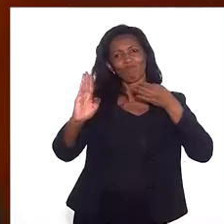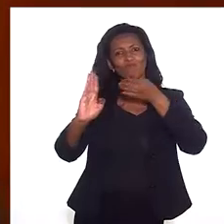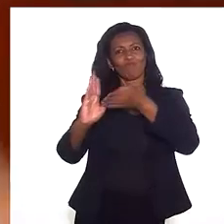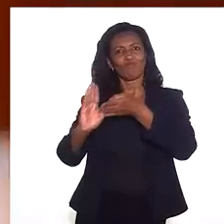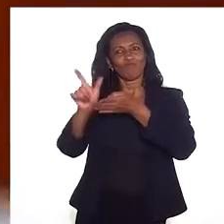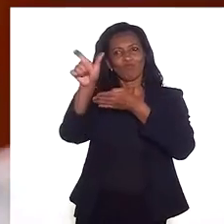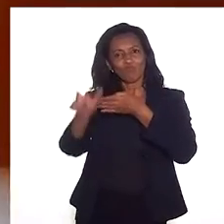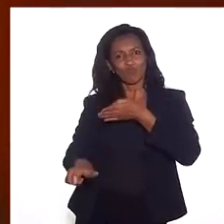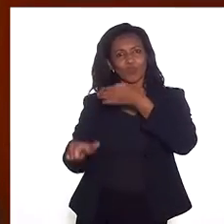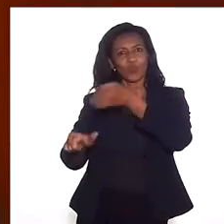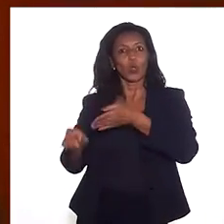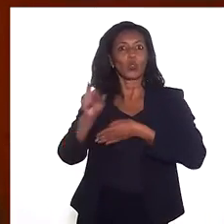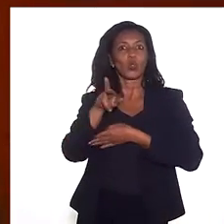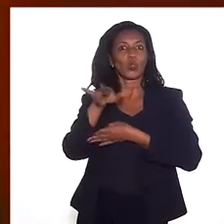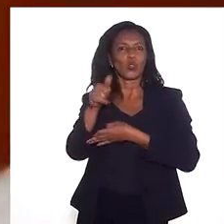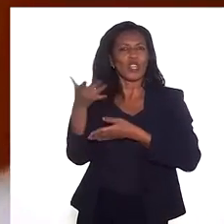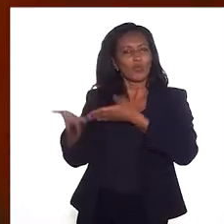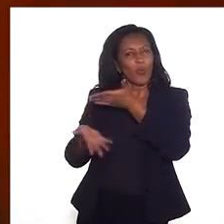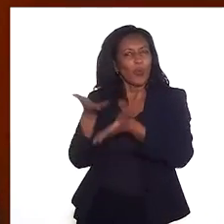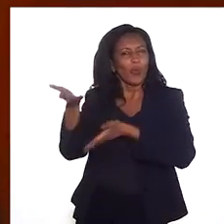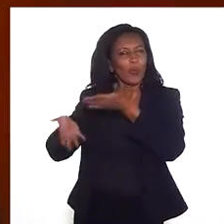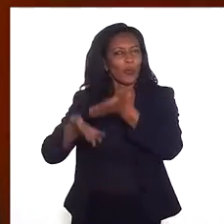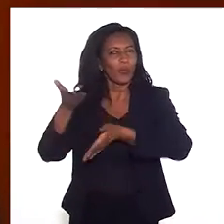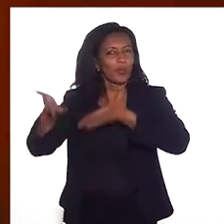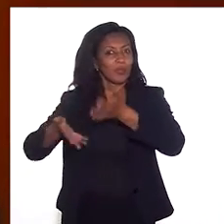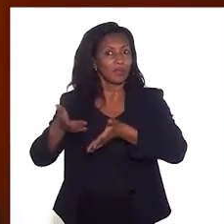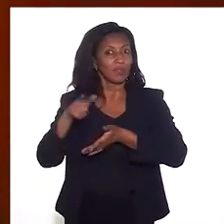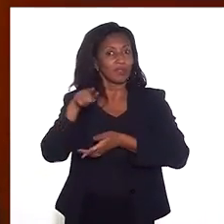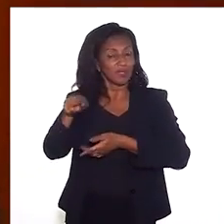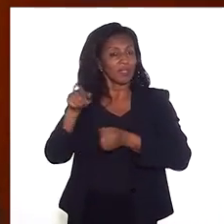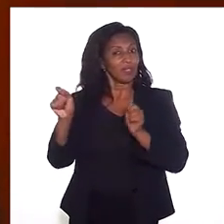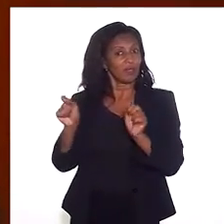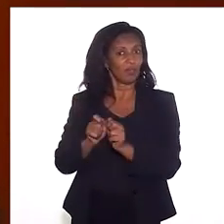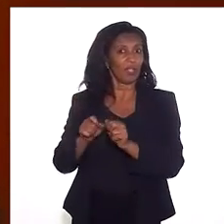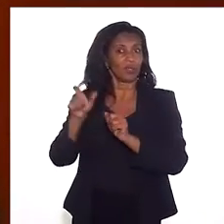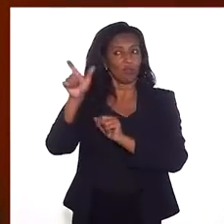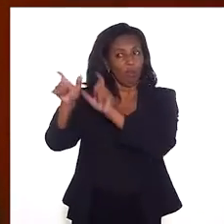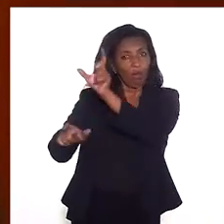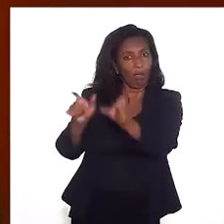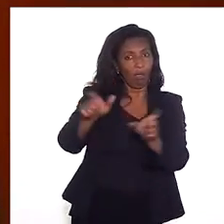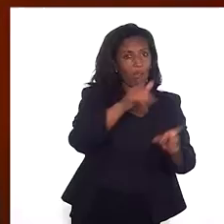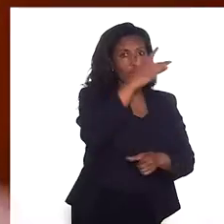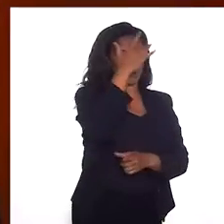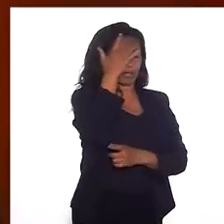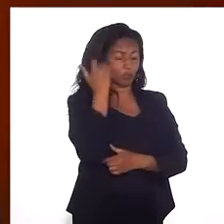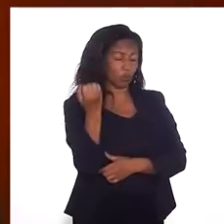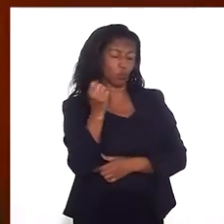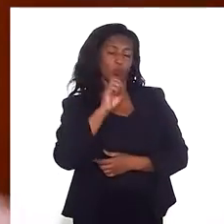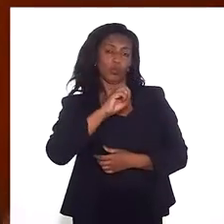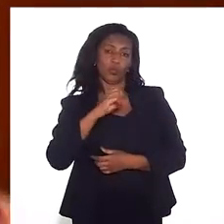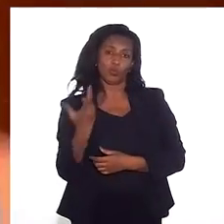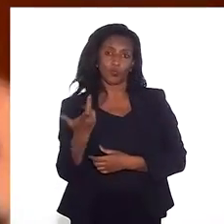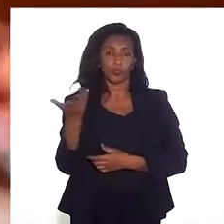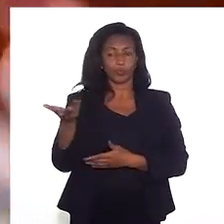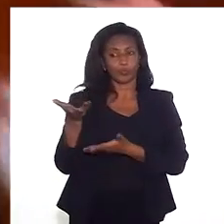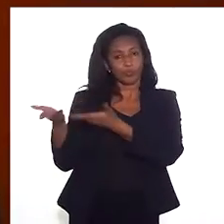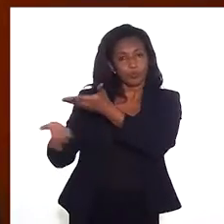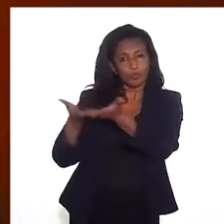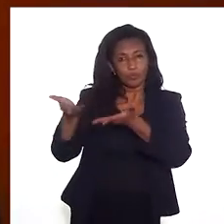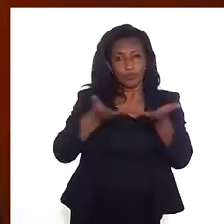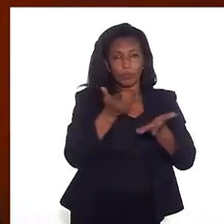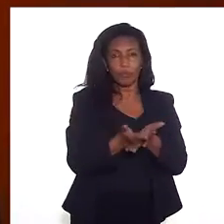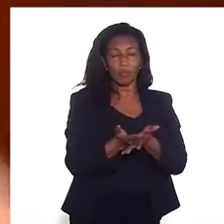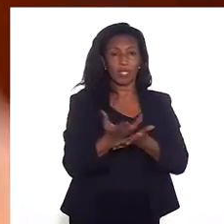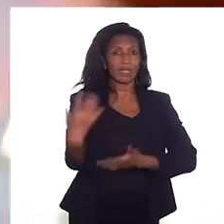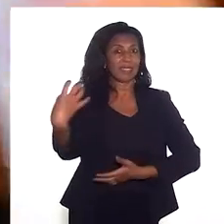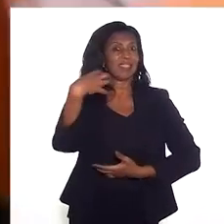nos sujeitos, nos indivíduos, né, que eu chamo de sujeitos do cuidado, e fazem com que essas pessoas, ou esses